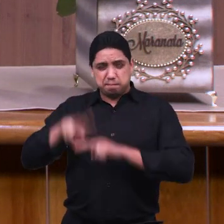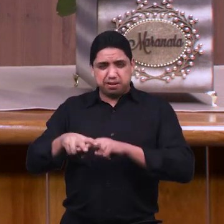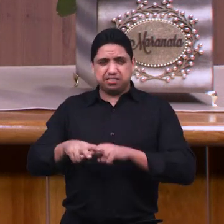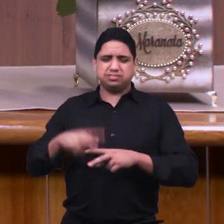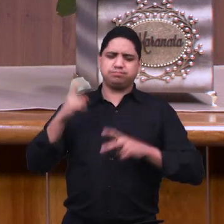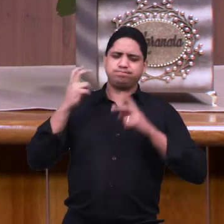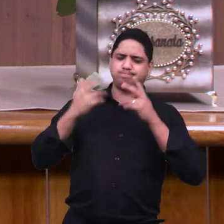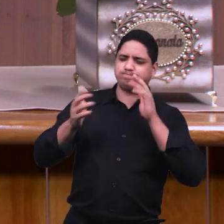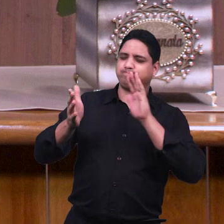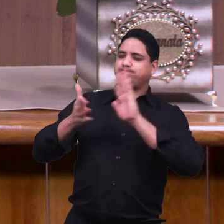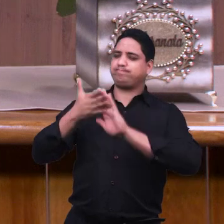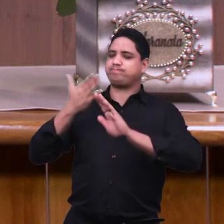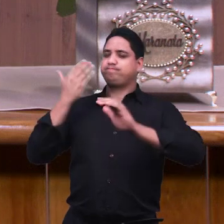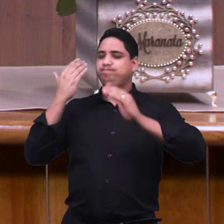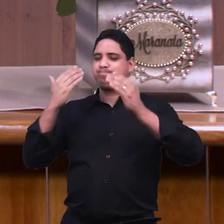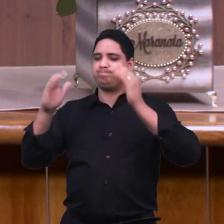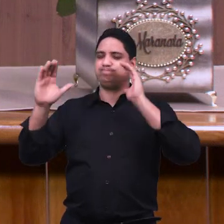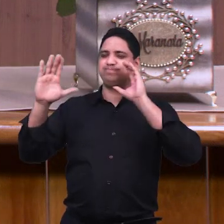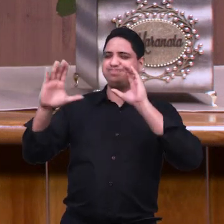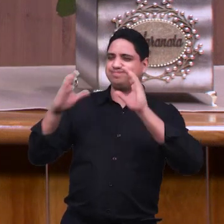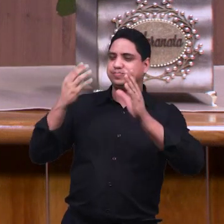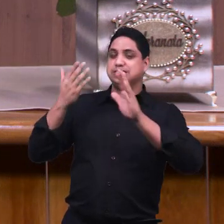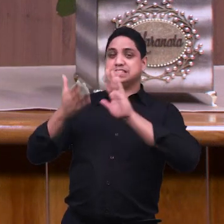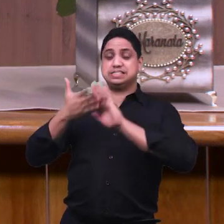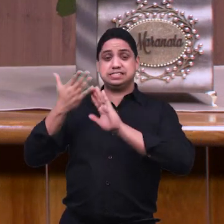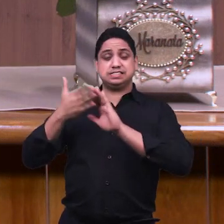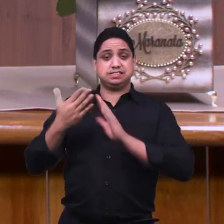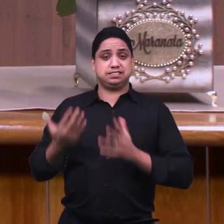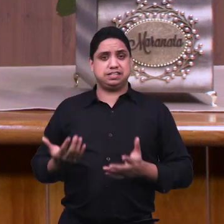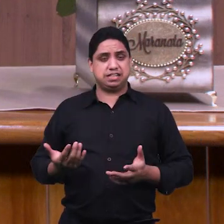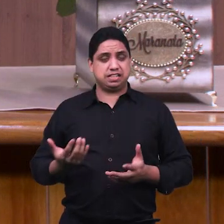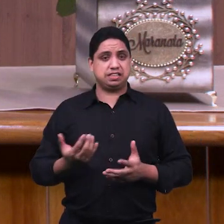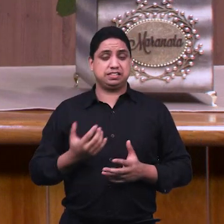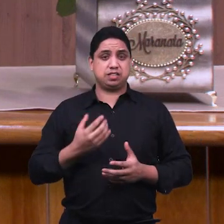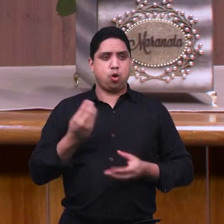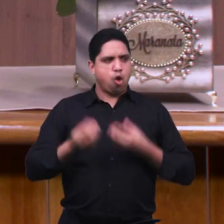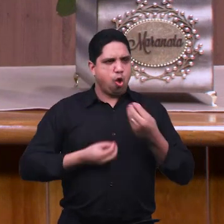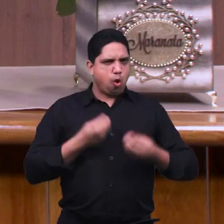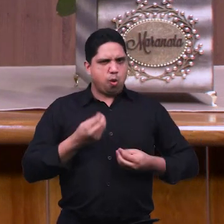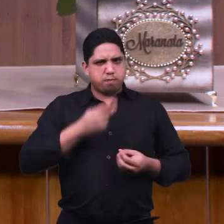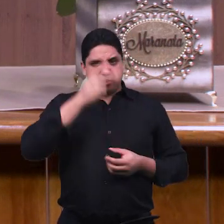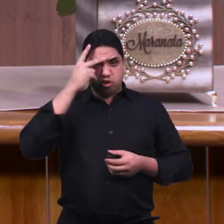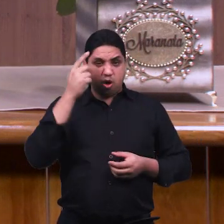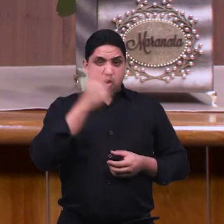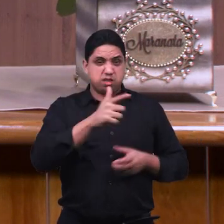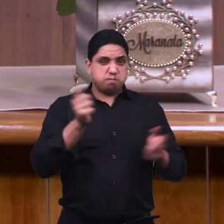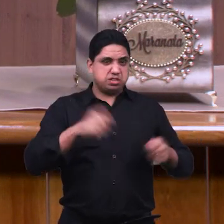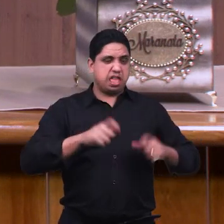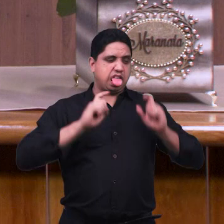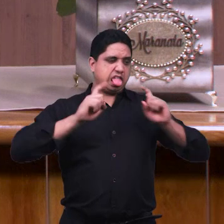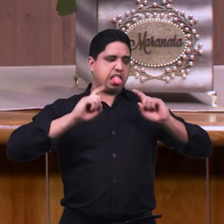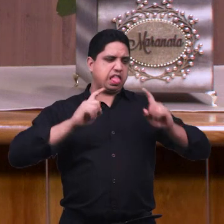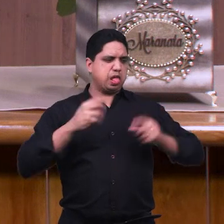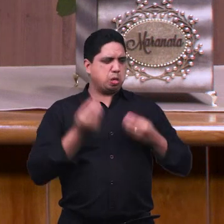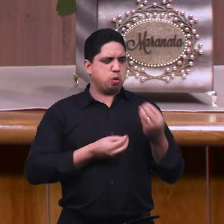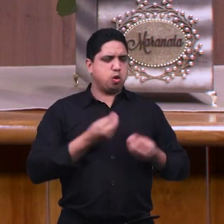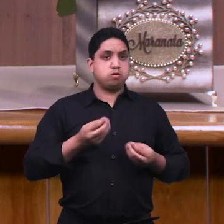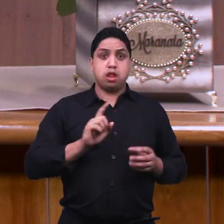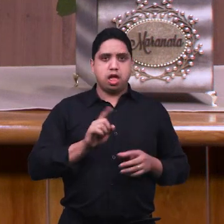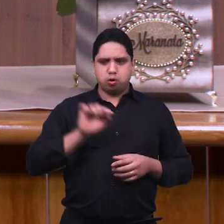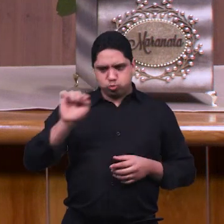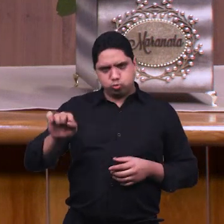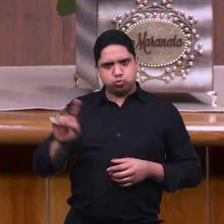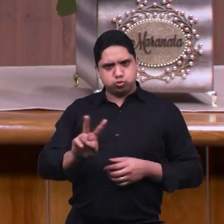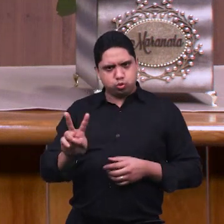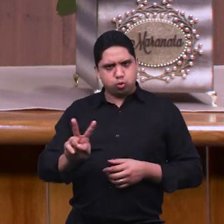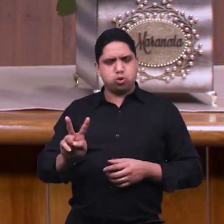prisão. Mas se fosse outras pessoas, mas como é que pode um dom? Deus deu um dom desse e a gente sofreu tanto aqui. Nada, eles confiaram